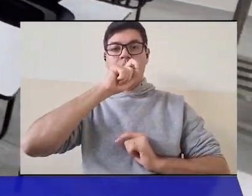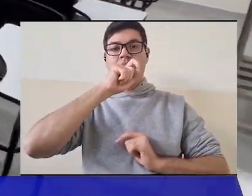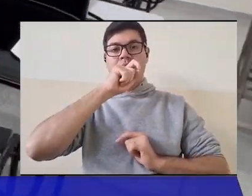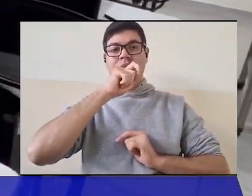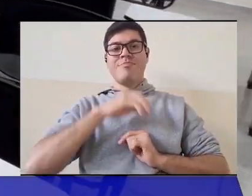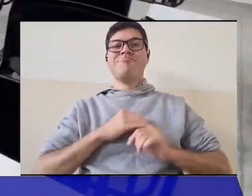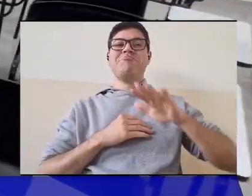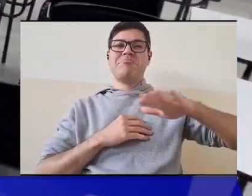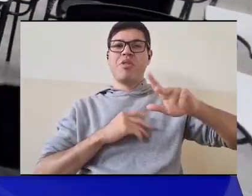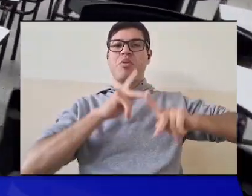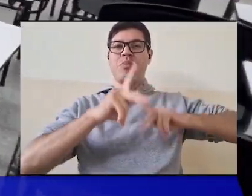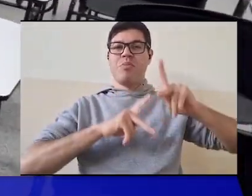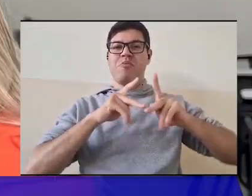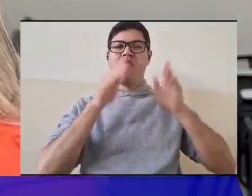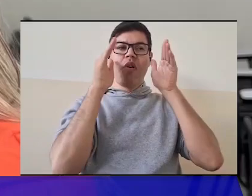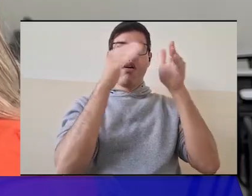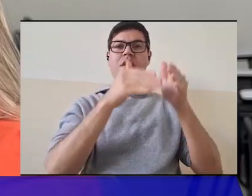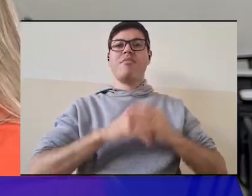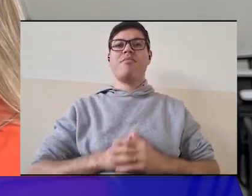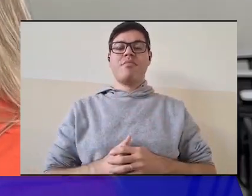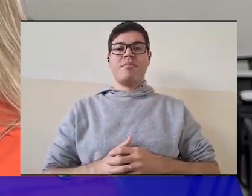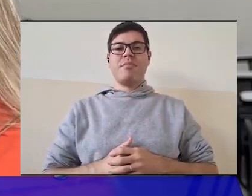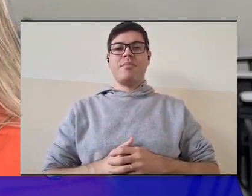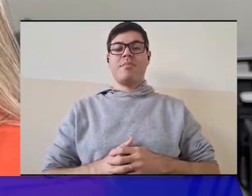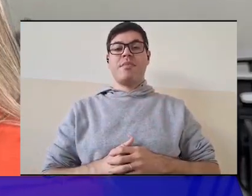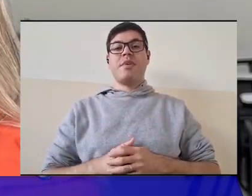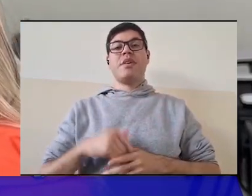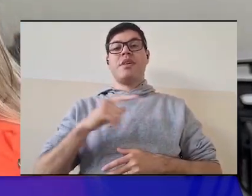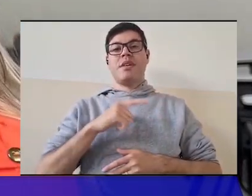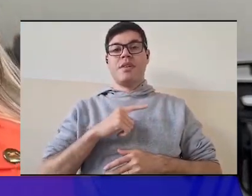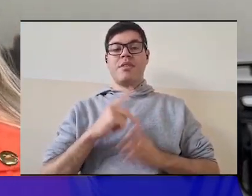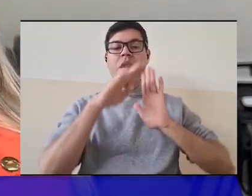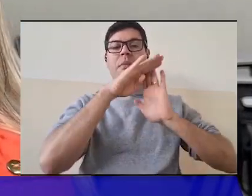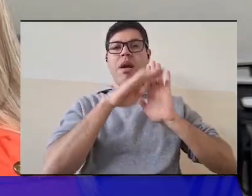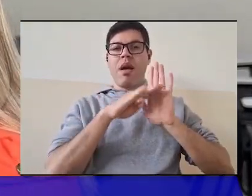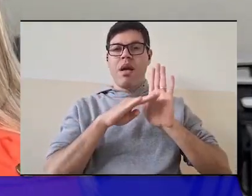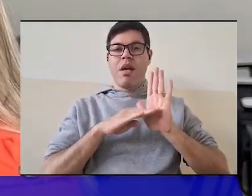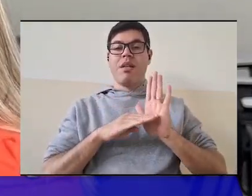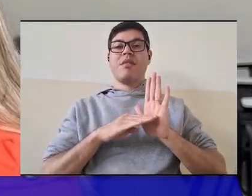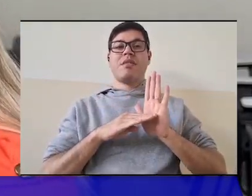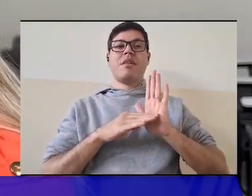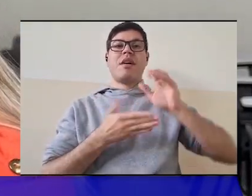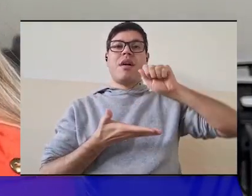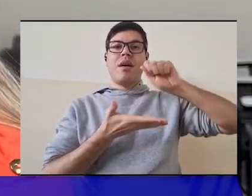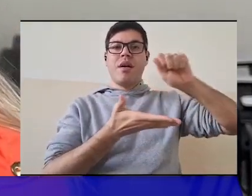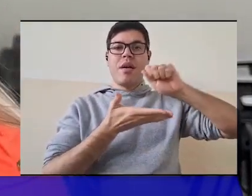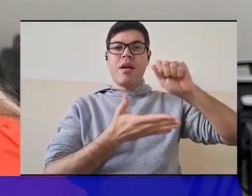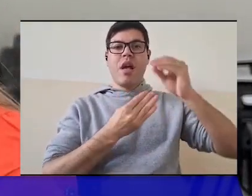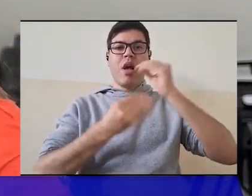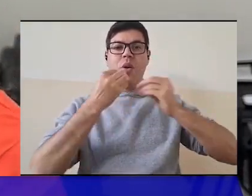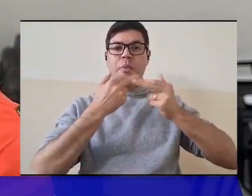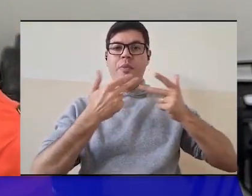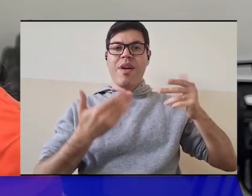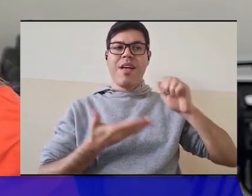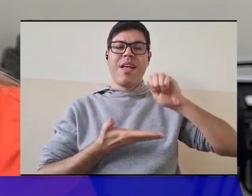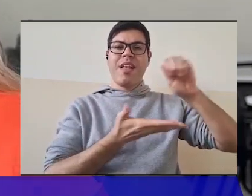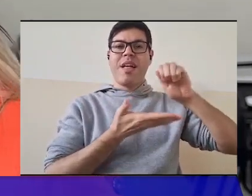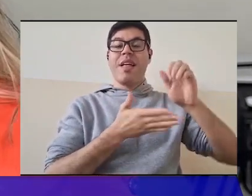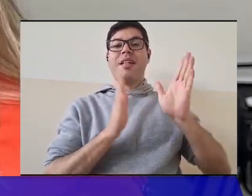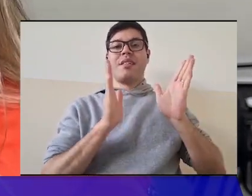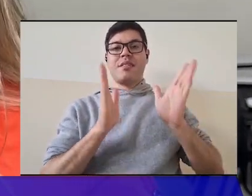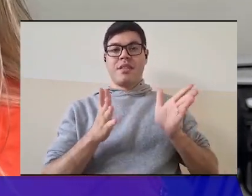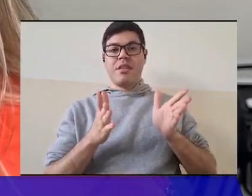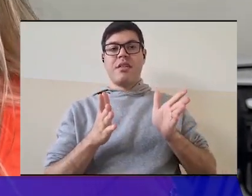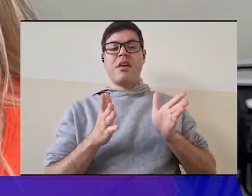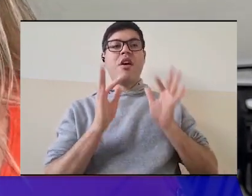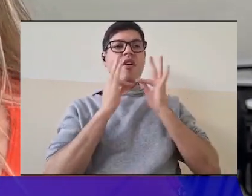o público-alvo da iniciativa. A gente tem o programa Nutrir, né, que oferta cestas básicas, né? Então cada técnico ele já sabe